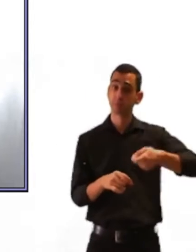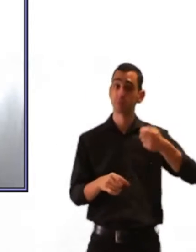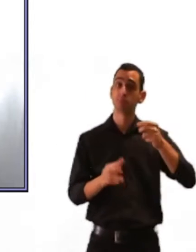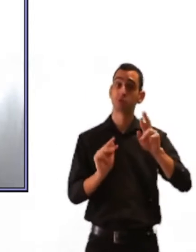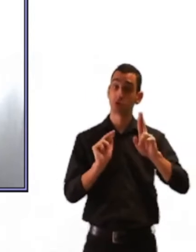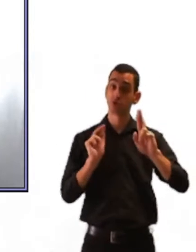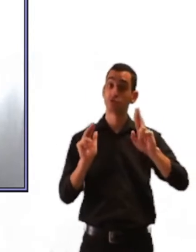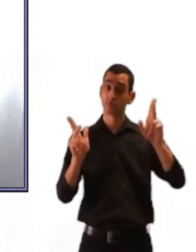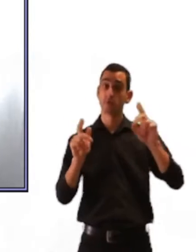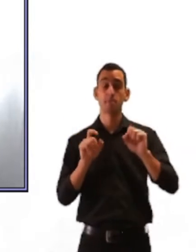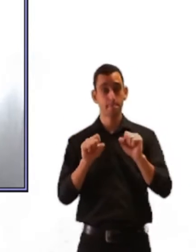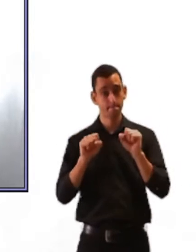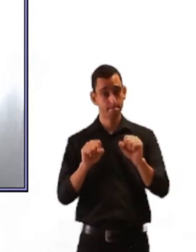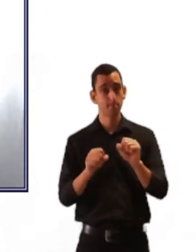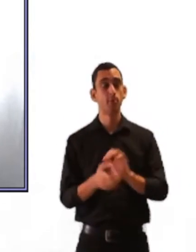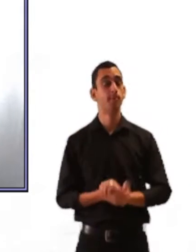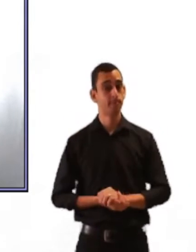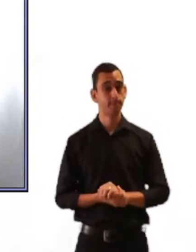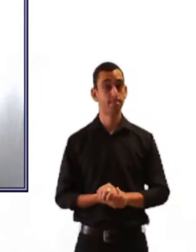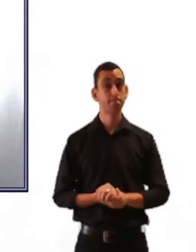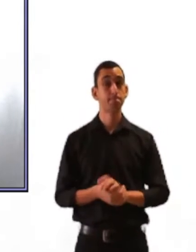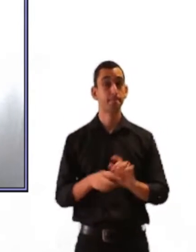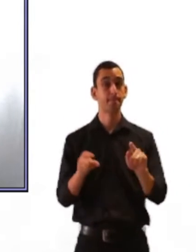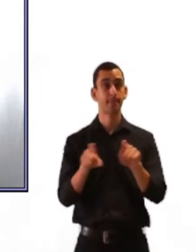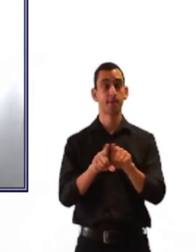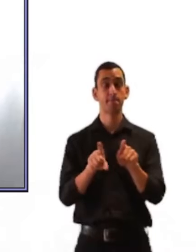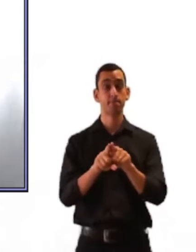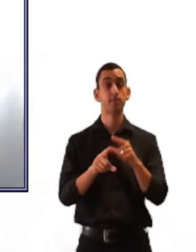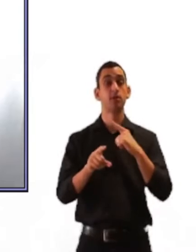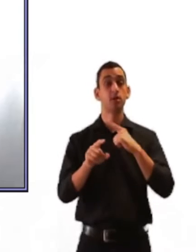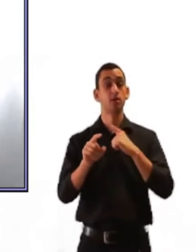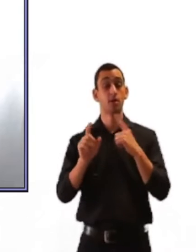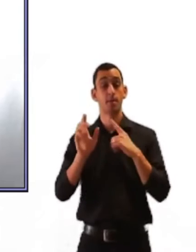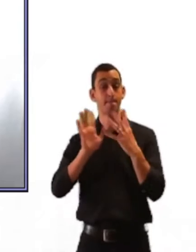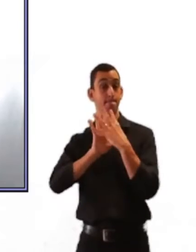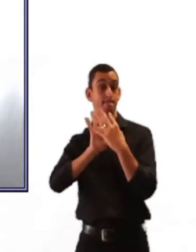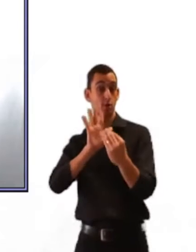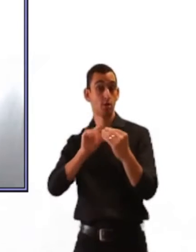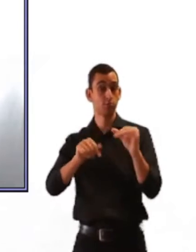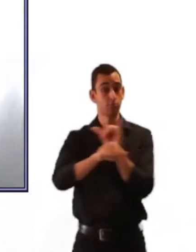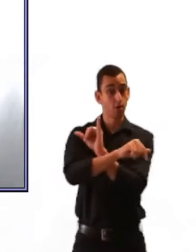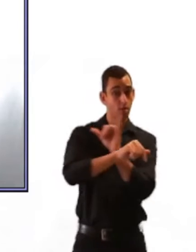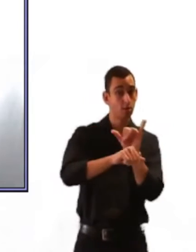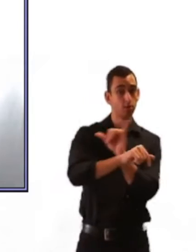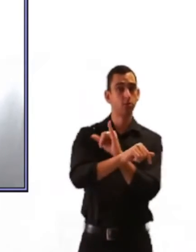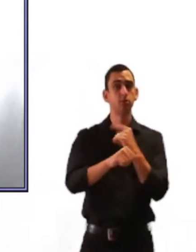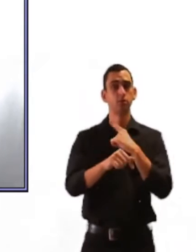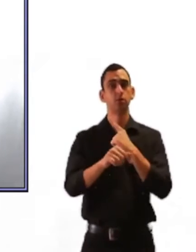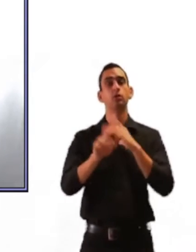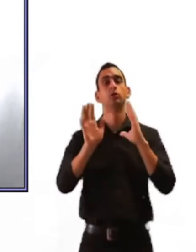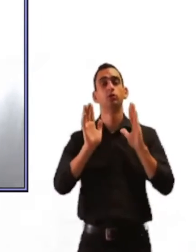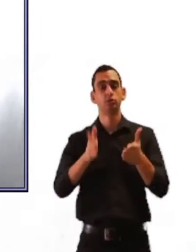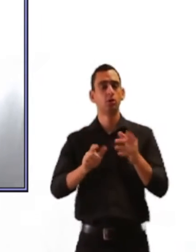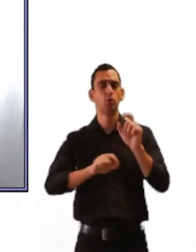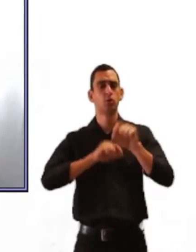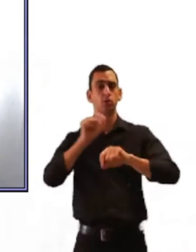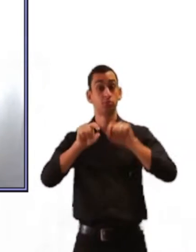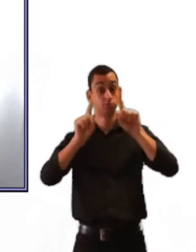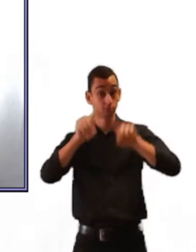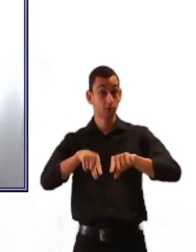decisão judicial. Ao mesmo tempo, há um modelo estratégico, que é aquele modelo em que o juiz se vale